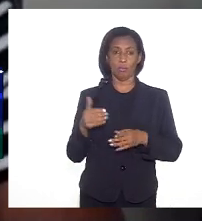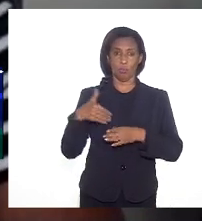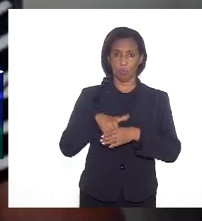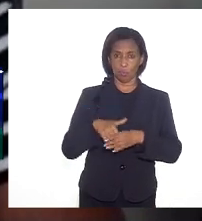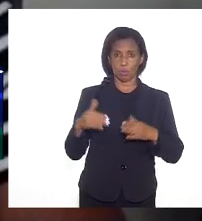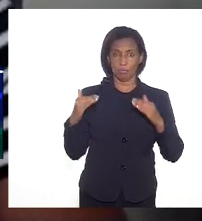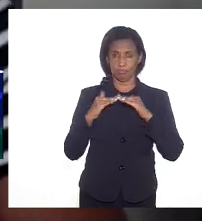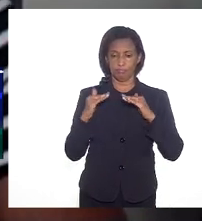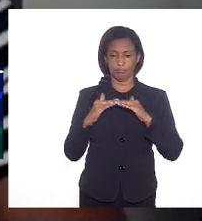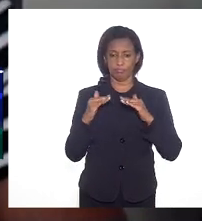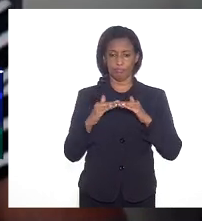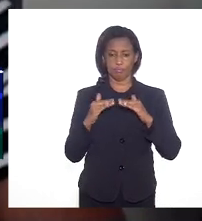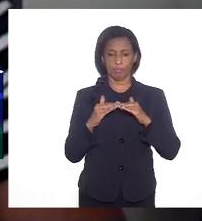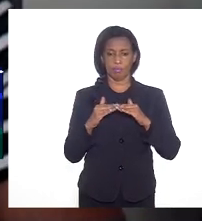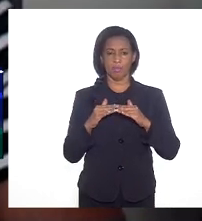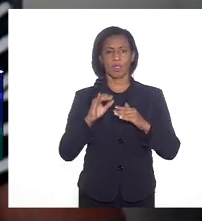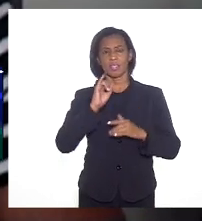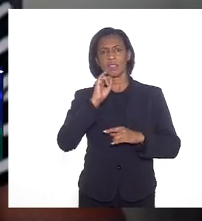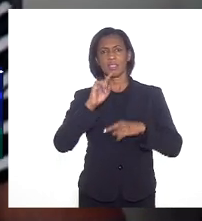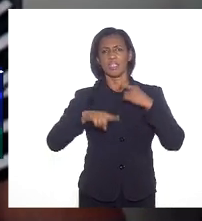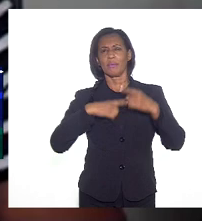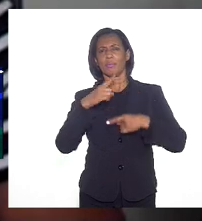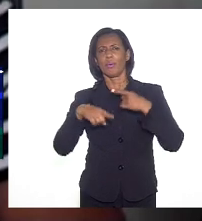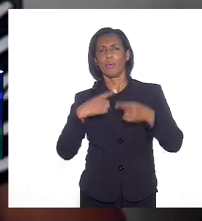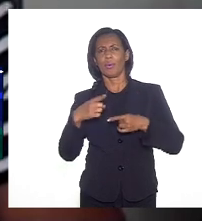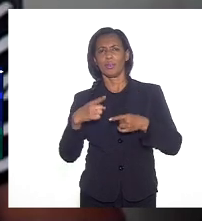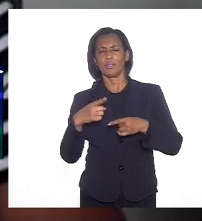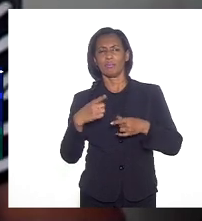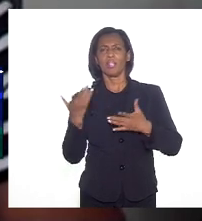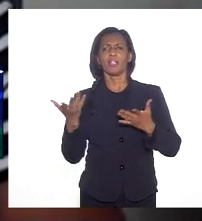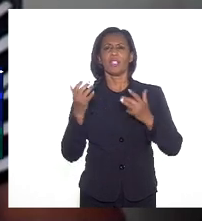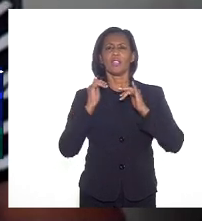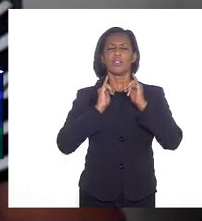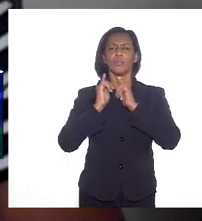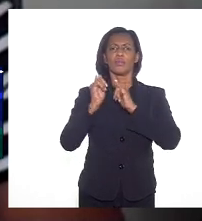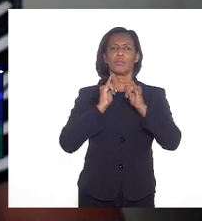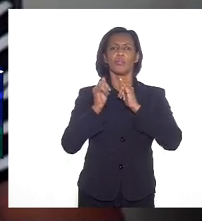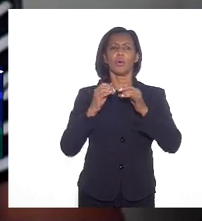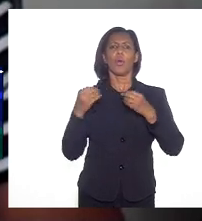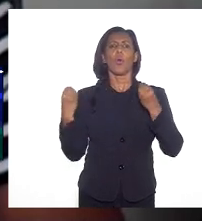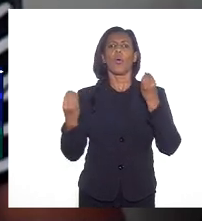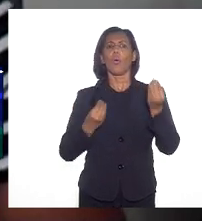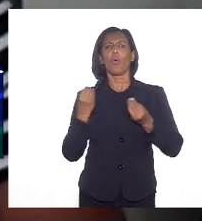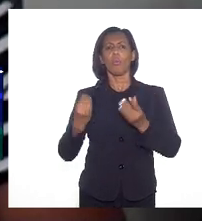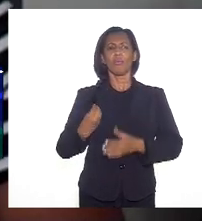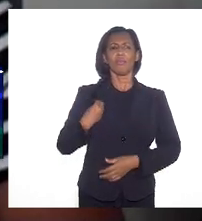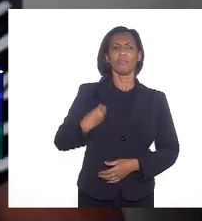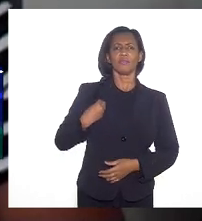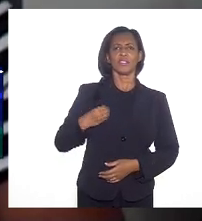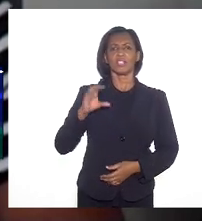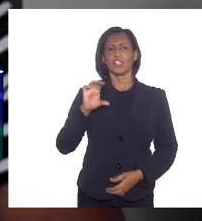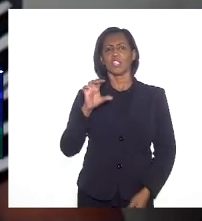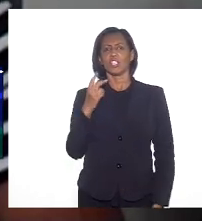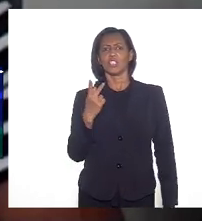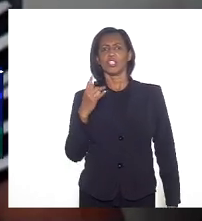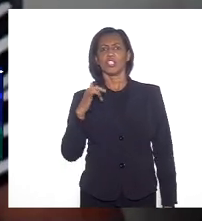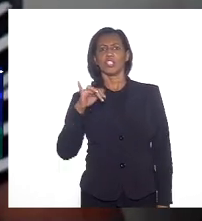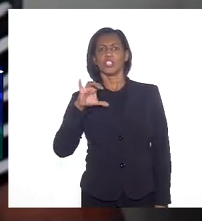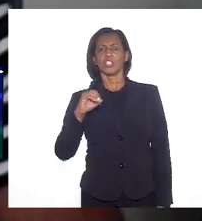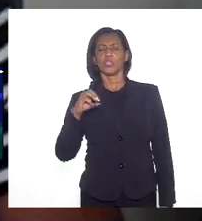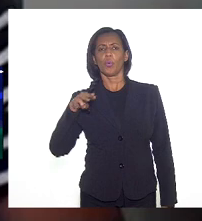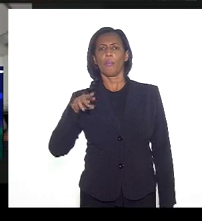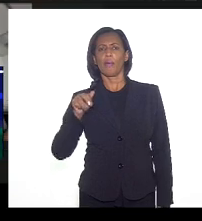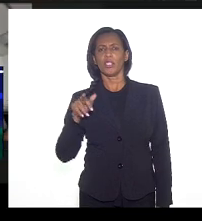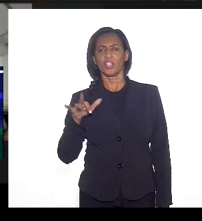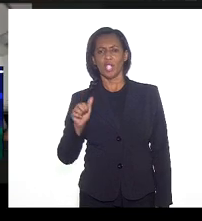favoravelmente se depois você pudesse passar notícias de como deputado Chico Machado eu gostei de saber como está a saúde dele